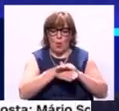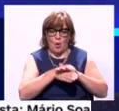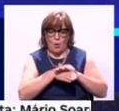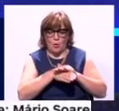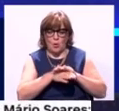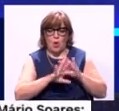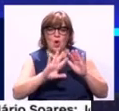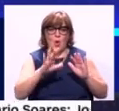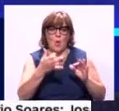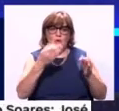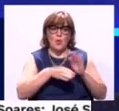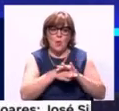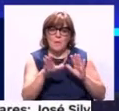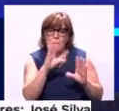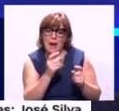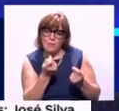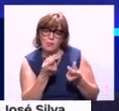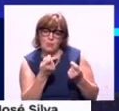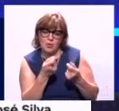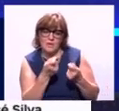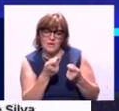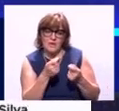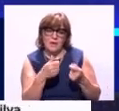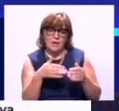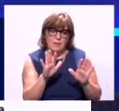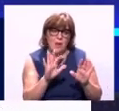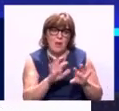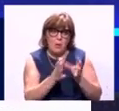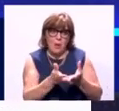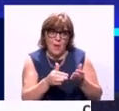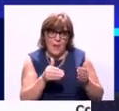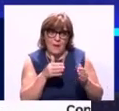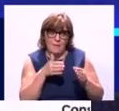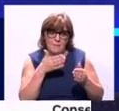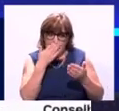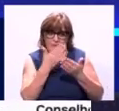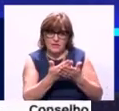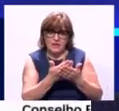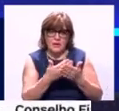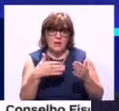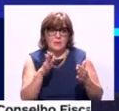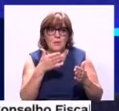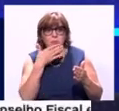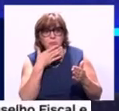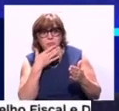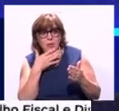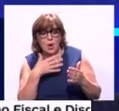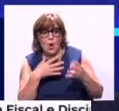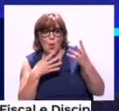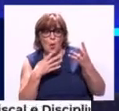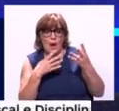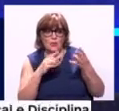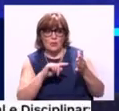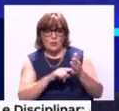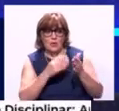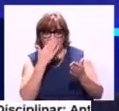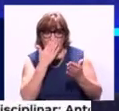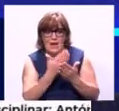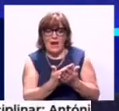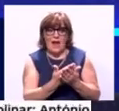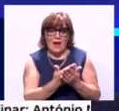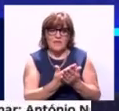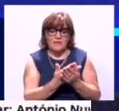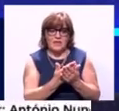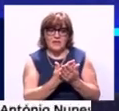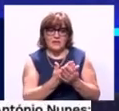Porto marcou o golo, eu pensei, vamos aguentar mais um bocado, se for preciso, bola para a frente, mais ou menos vamos ficar 4 pontos à frente do